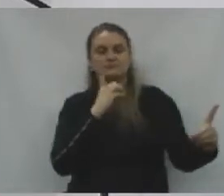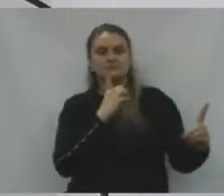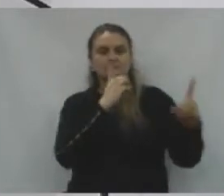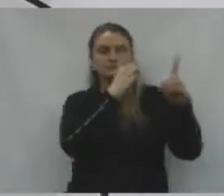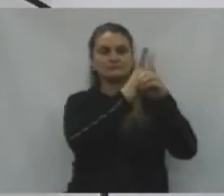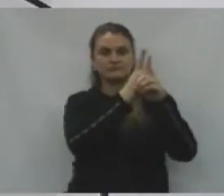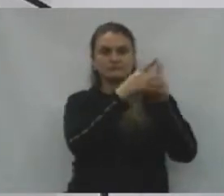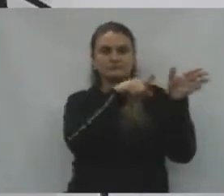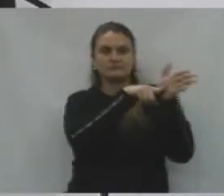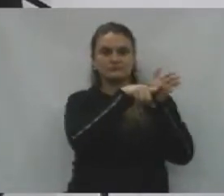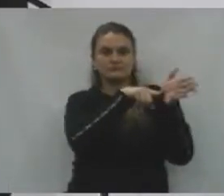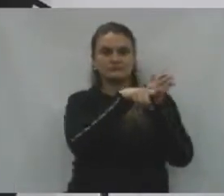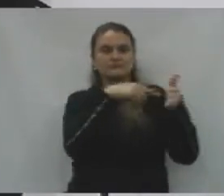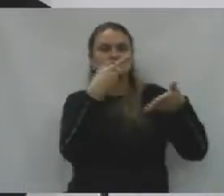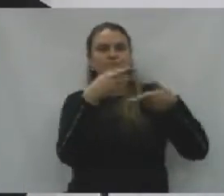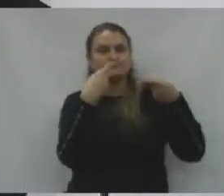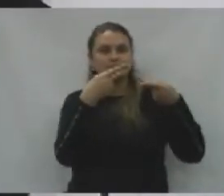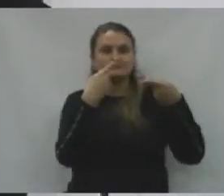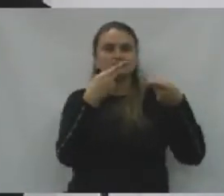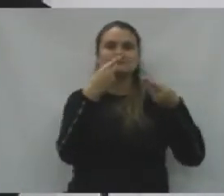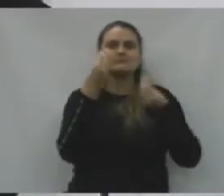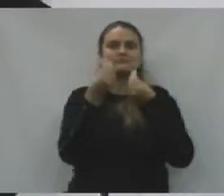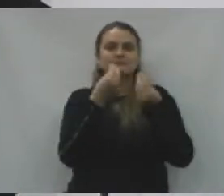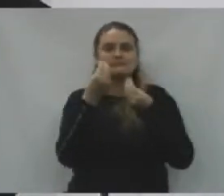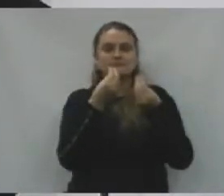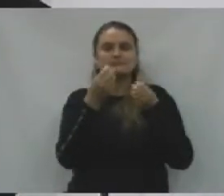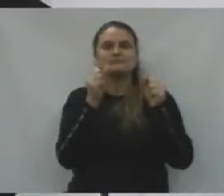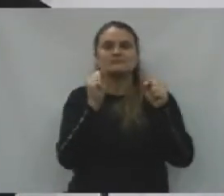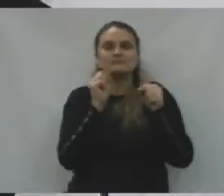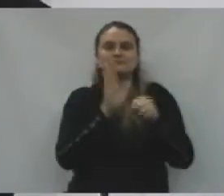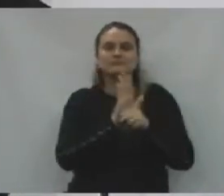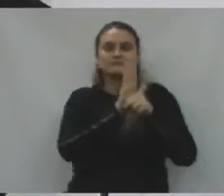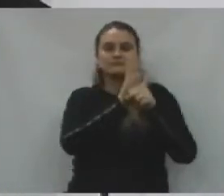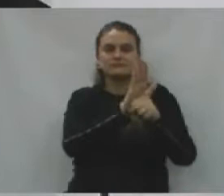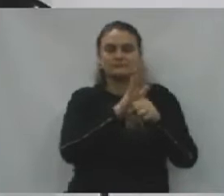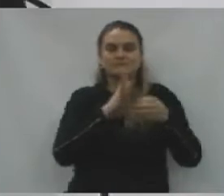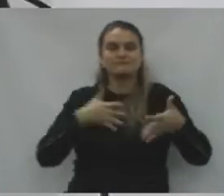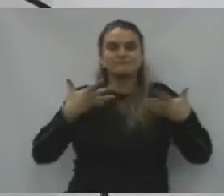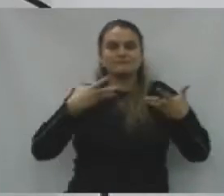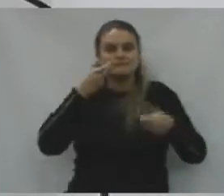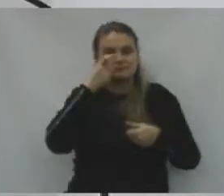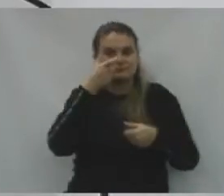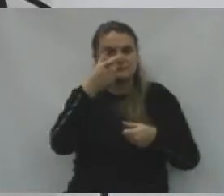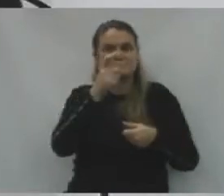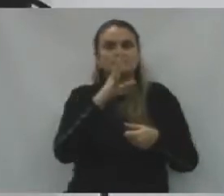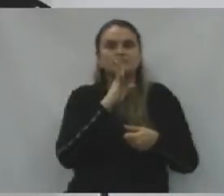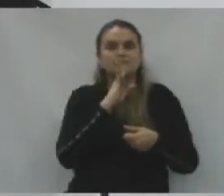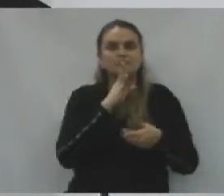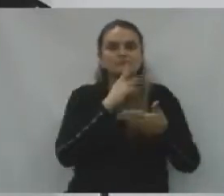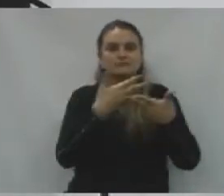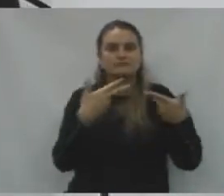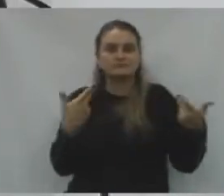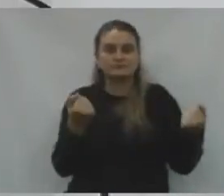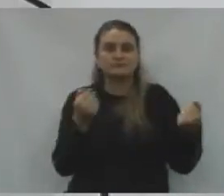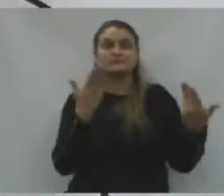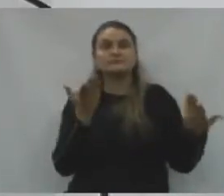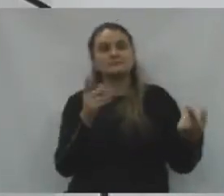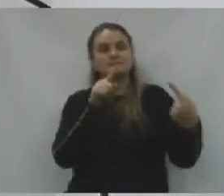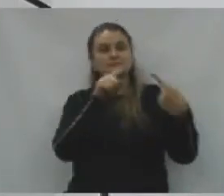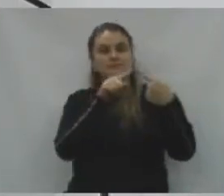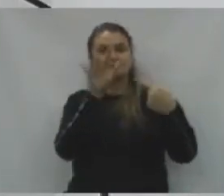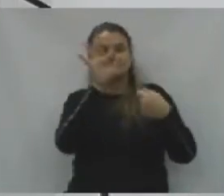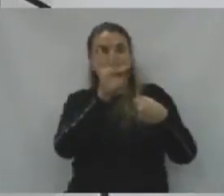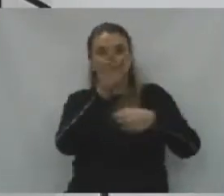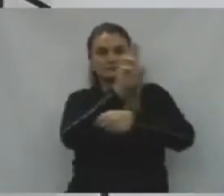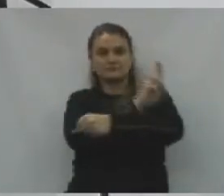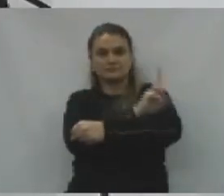que se discute, fala-se sobre ciência, sobre pesquisa, tentando cada vez mais despertar isso. E nesse